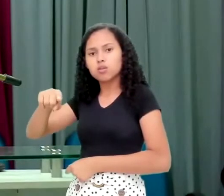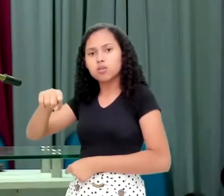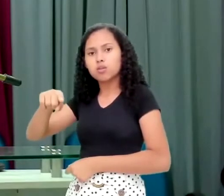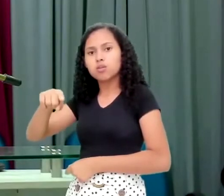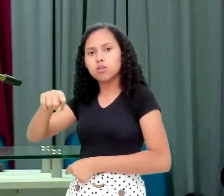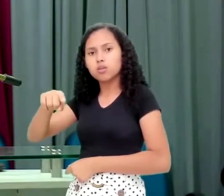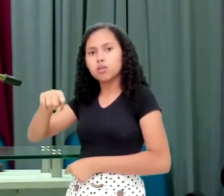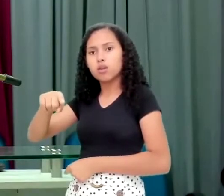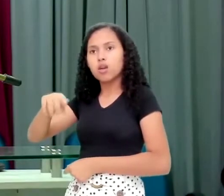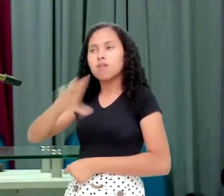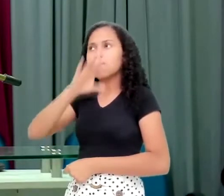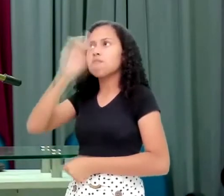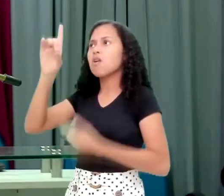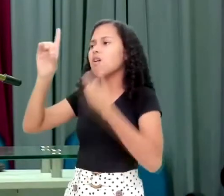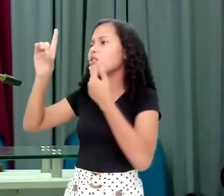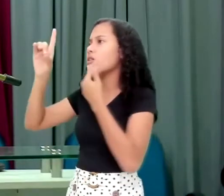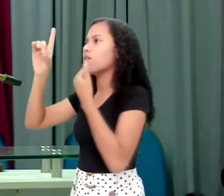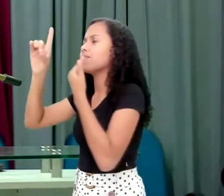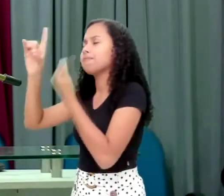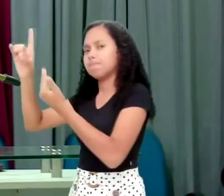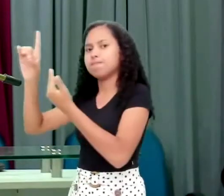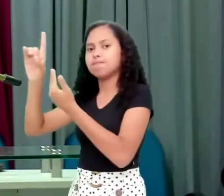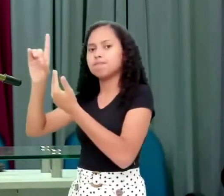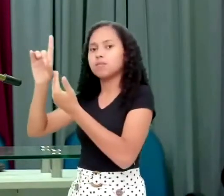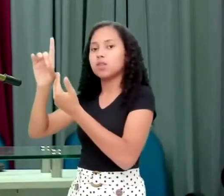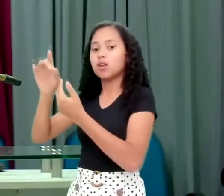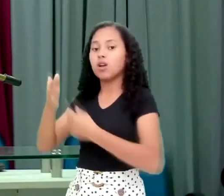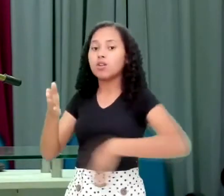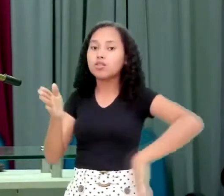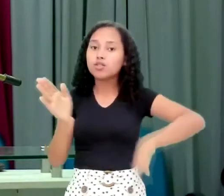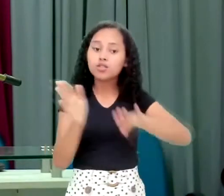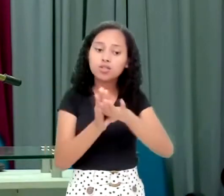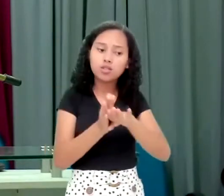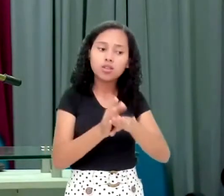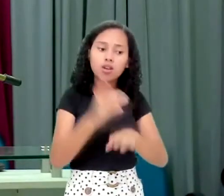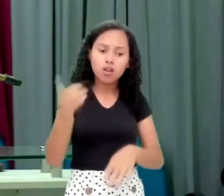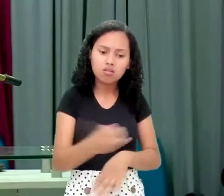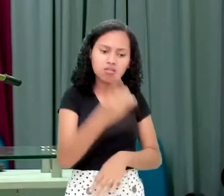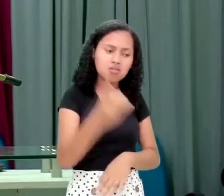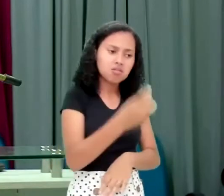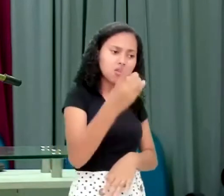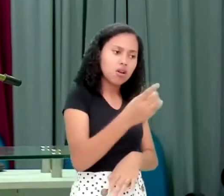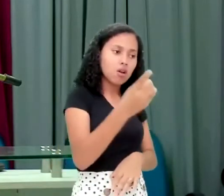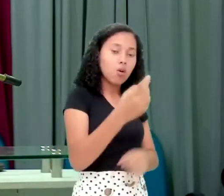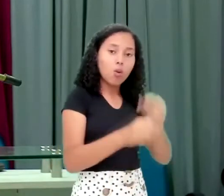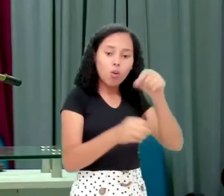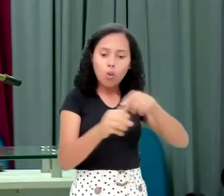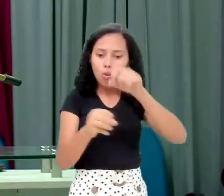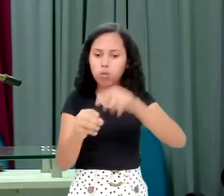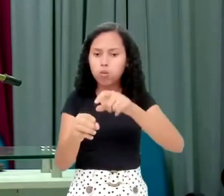a Deus. Aleluia. Quando ela chega perante Davi com aquela oferta,